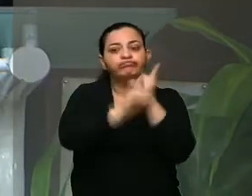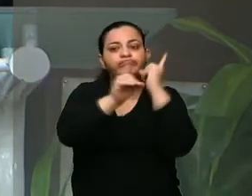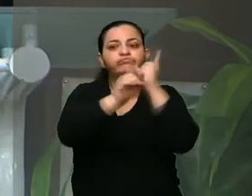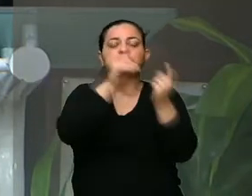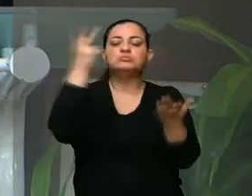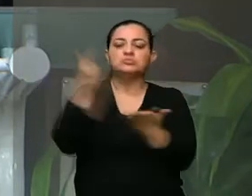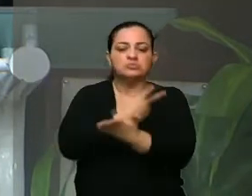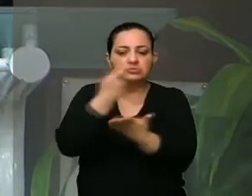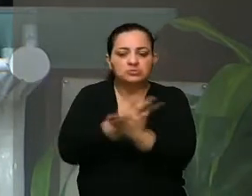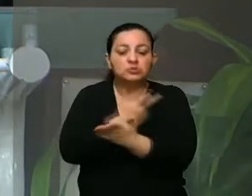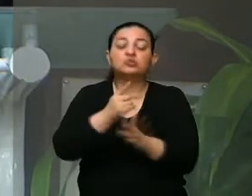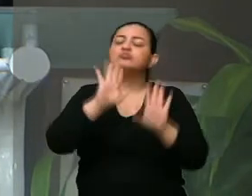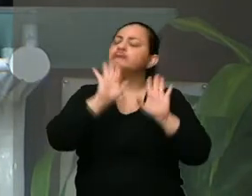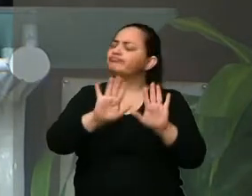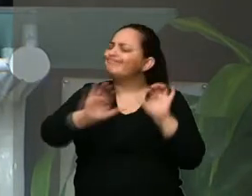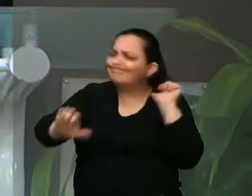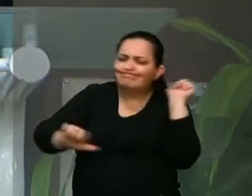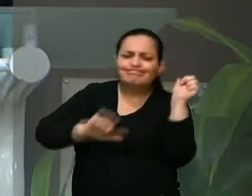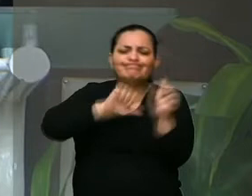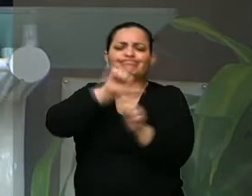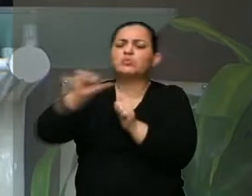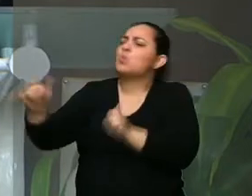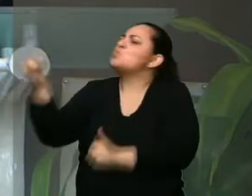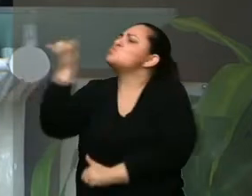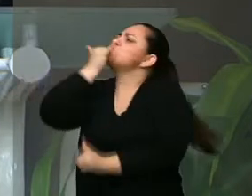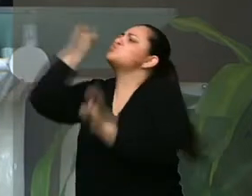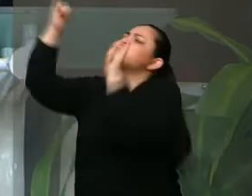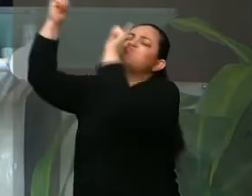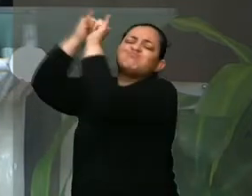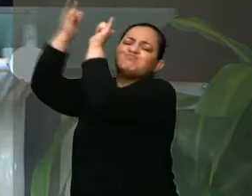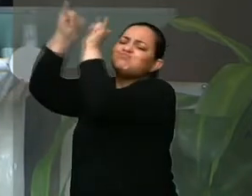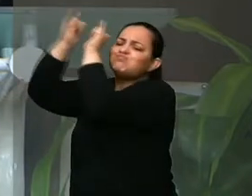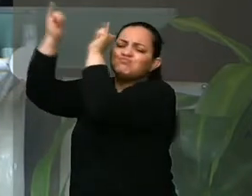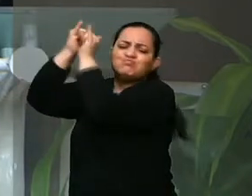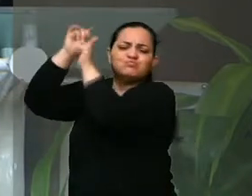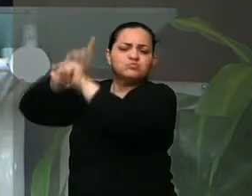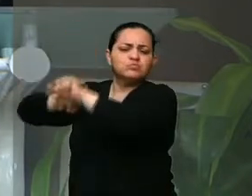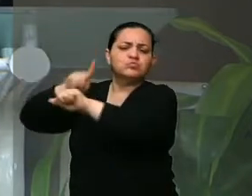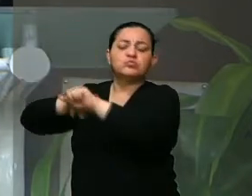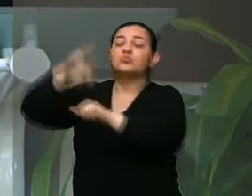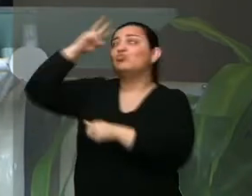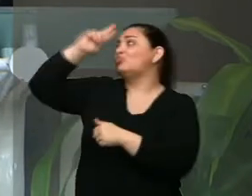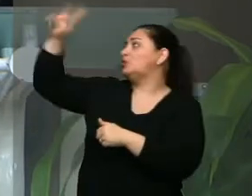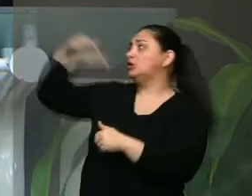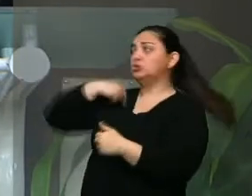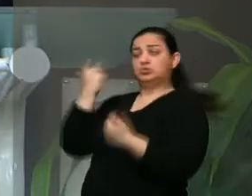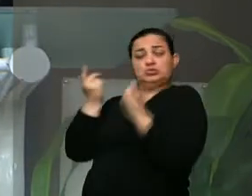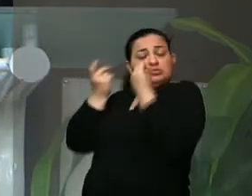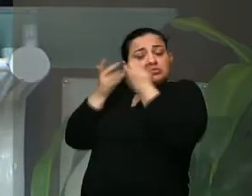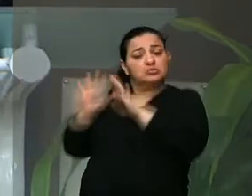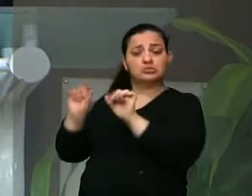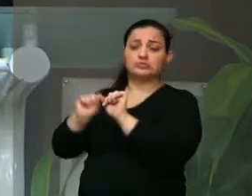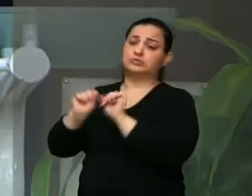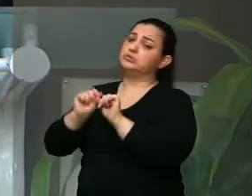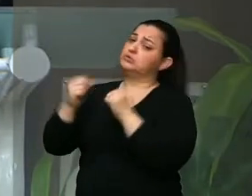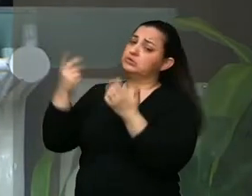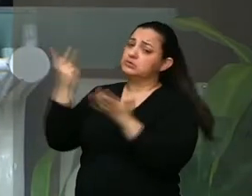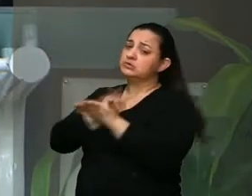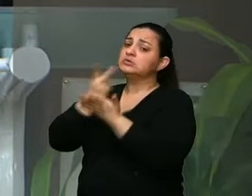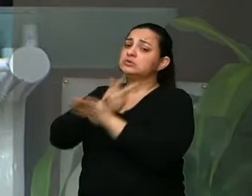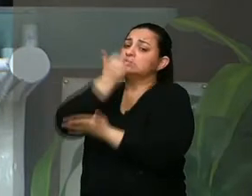estava errado pai ele pediu perdão na hora e de senhor não vou mais fazer isso